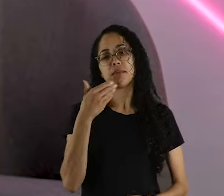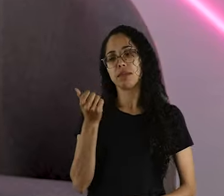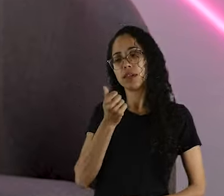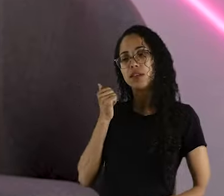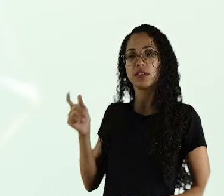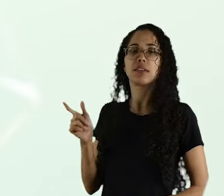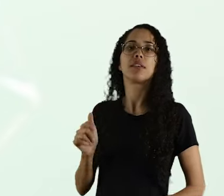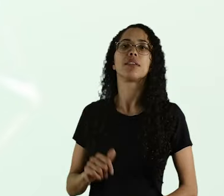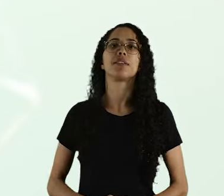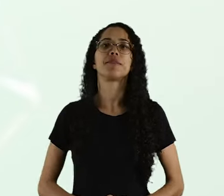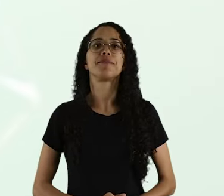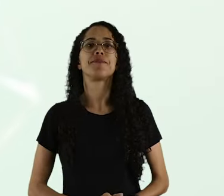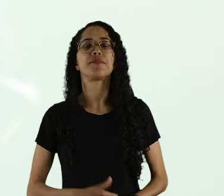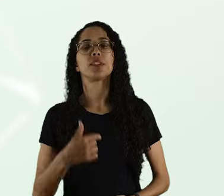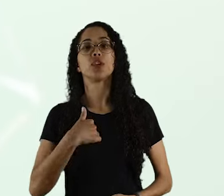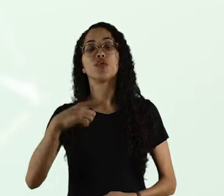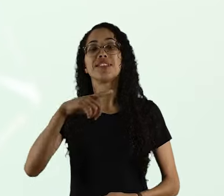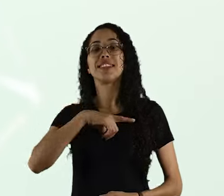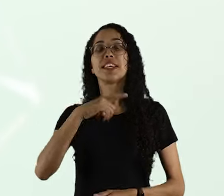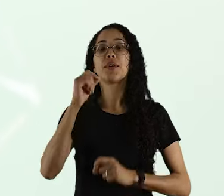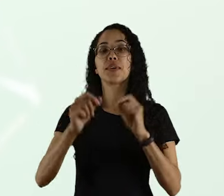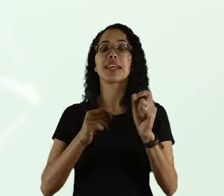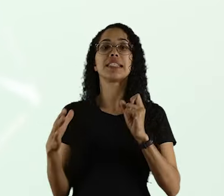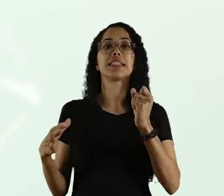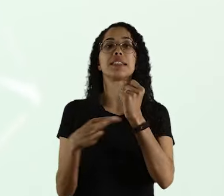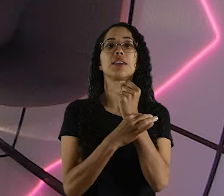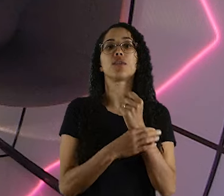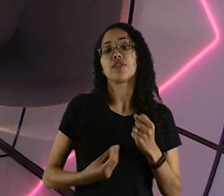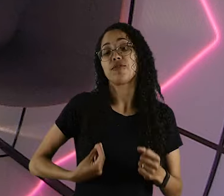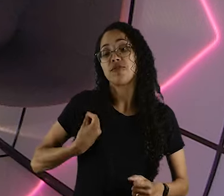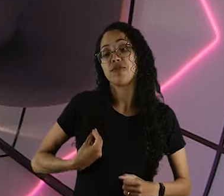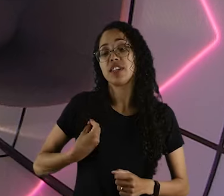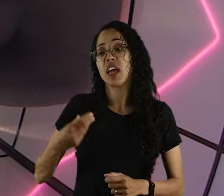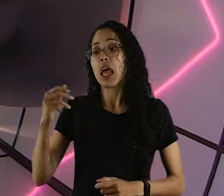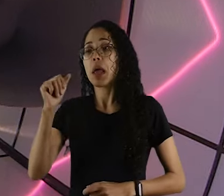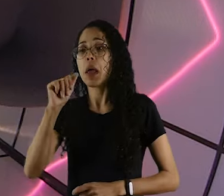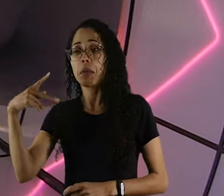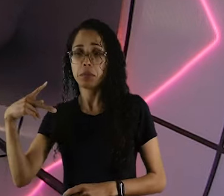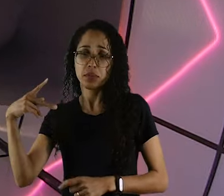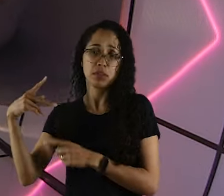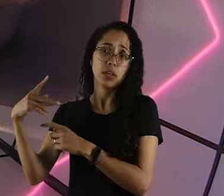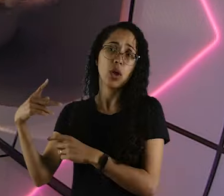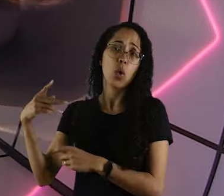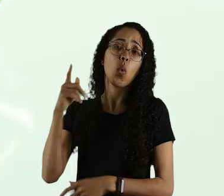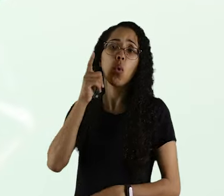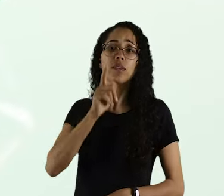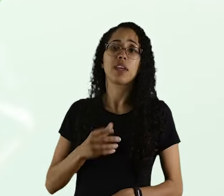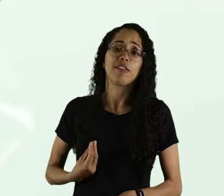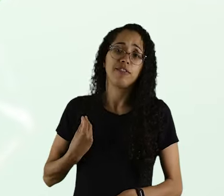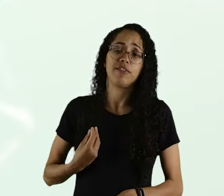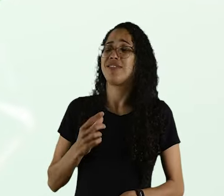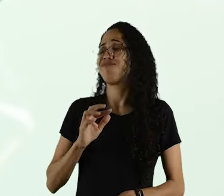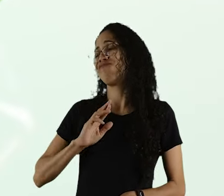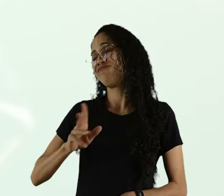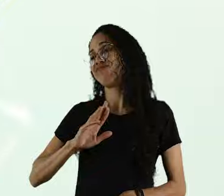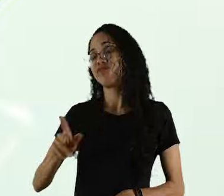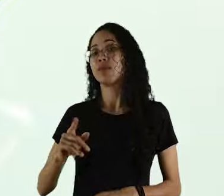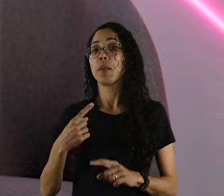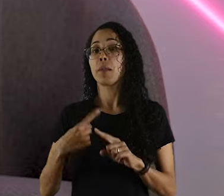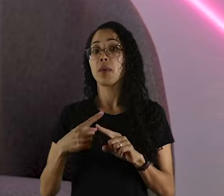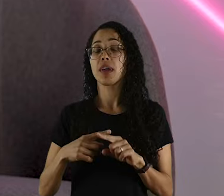a falsa segurança de achar que eu vou conseguir viver de aposentadoria. Até por isso que tenho esse